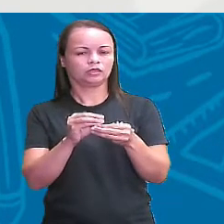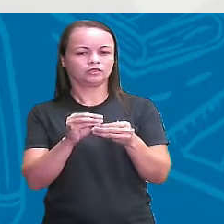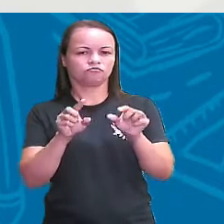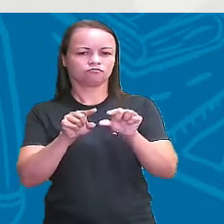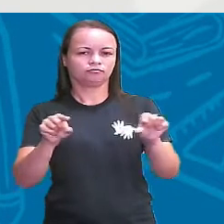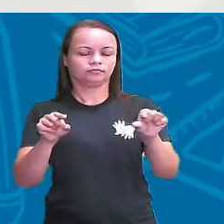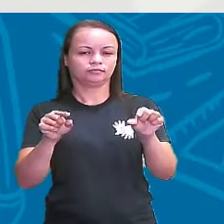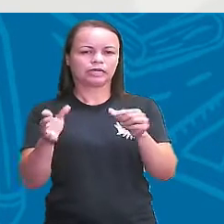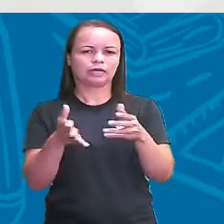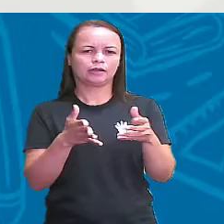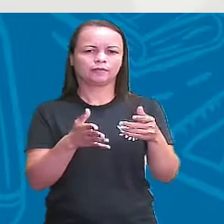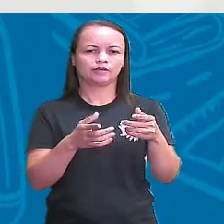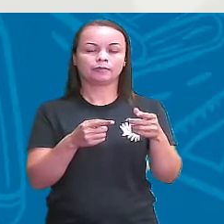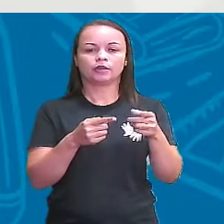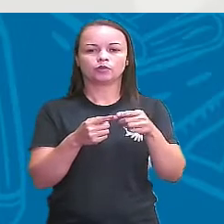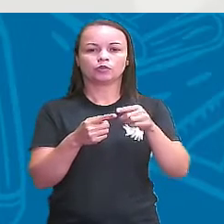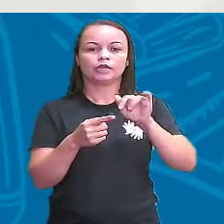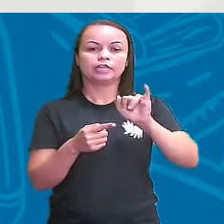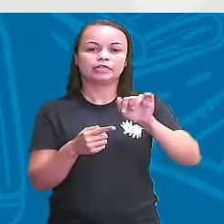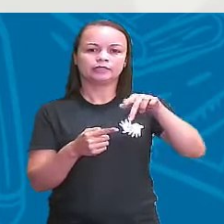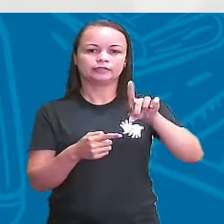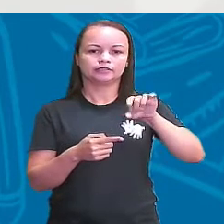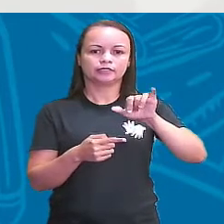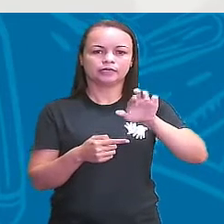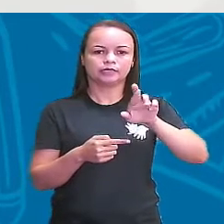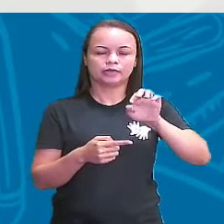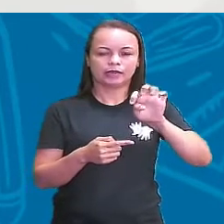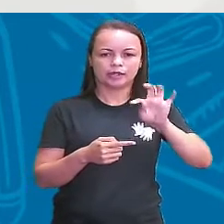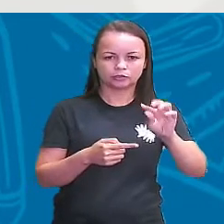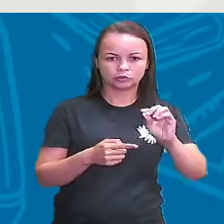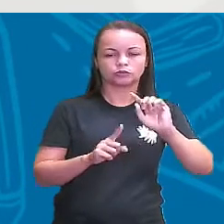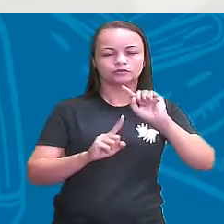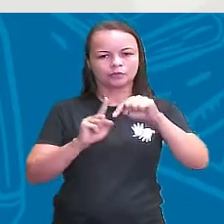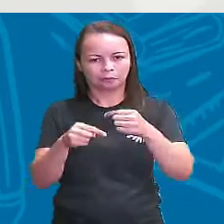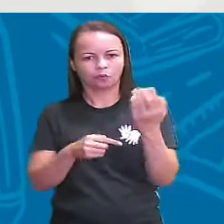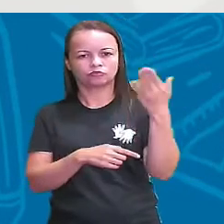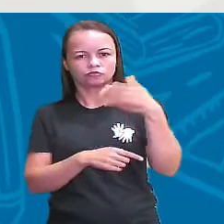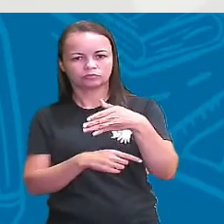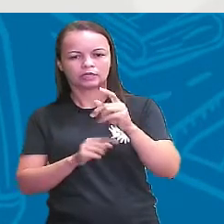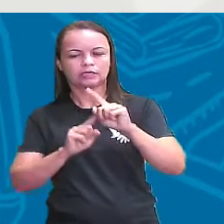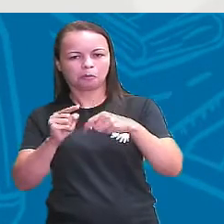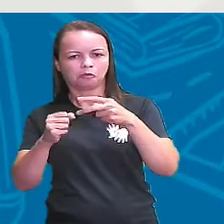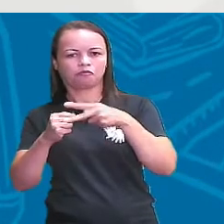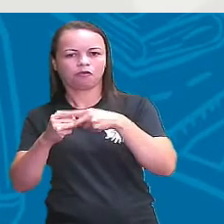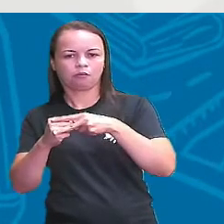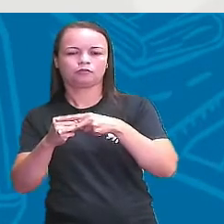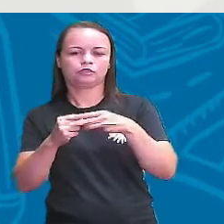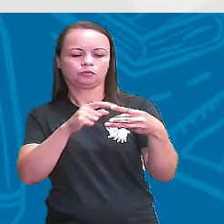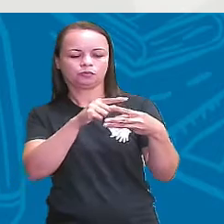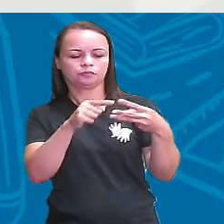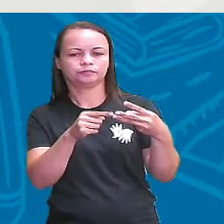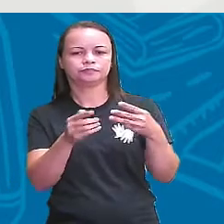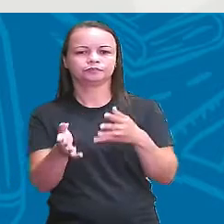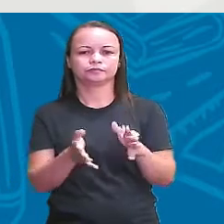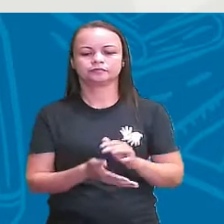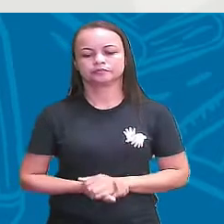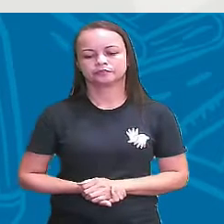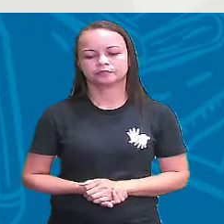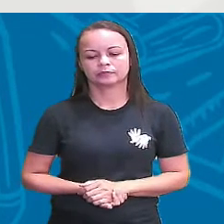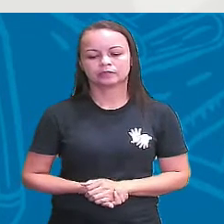frase, primeiro vem o indireto, depois vem o direto e depois vem o verbo. Certo? Vamos ver um exemplo.